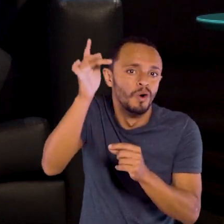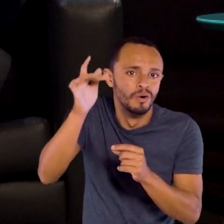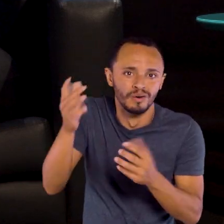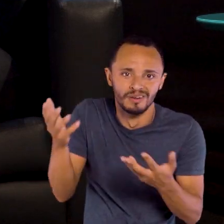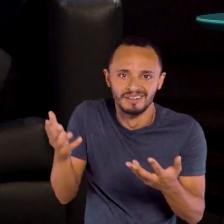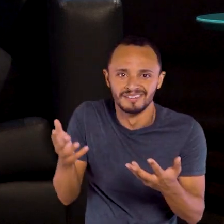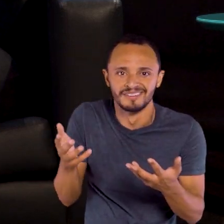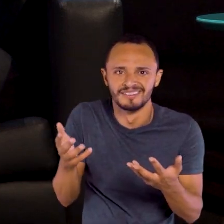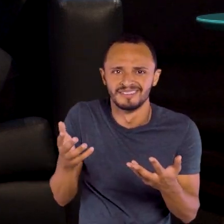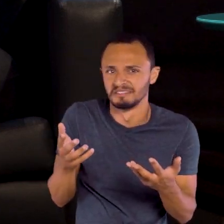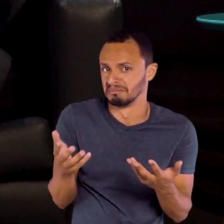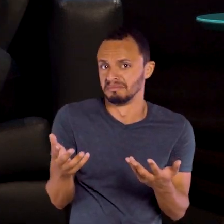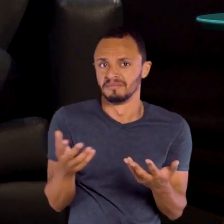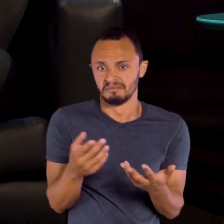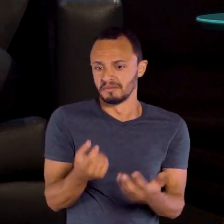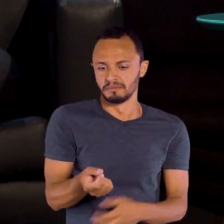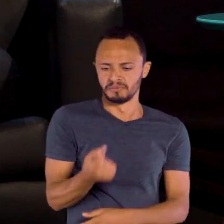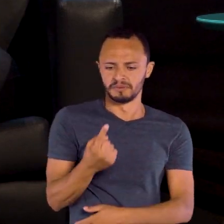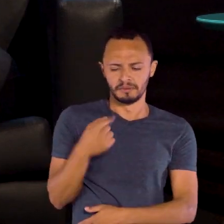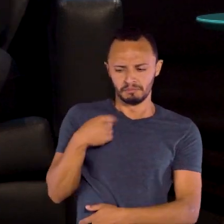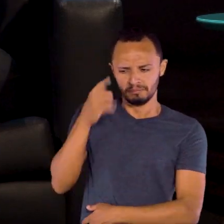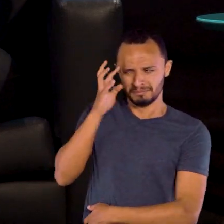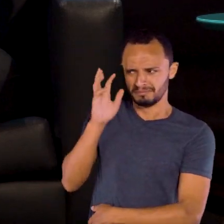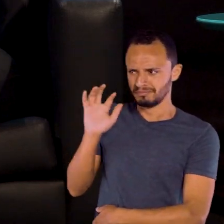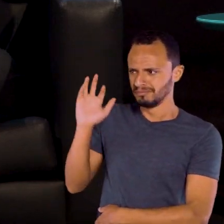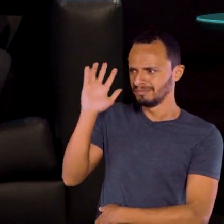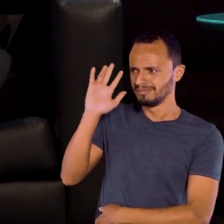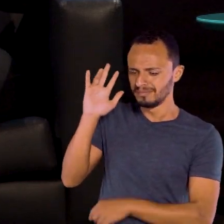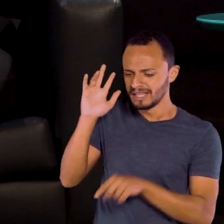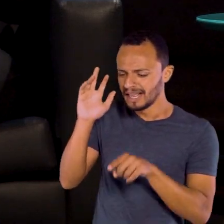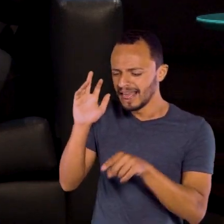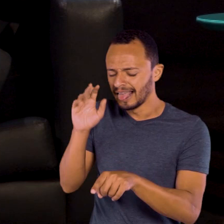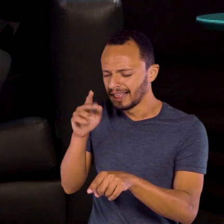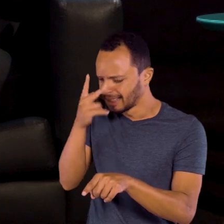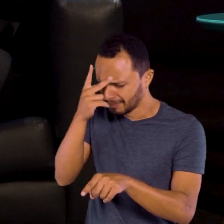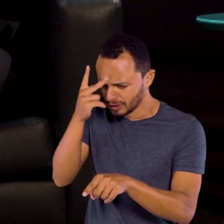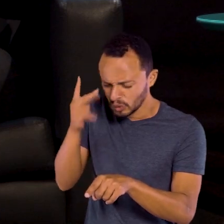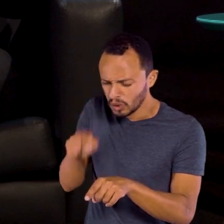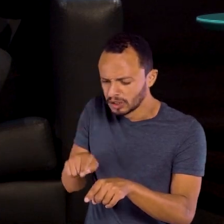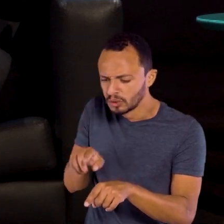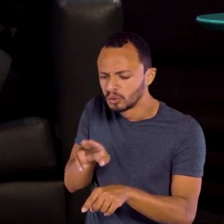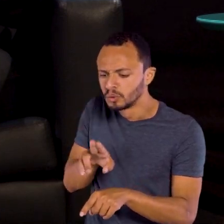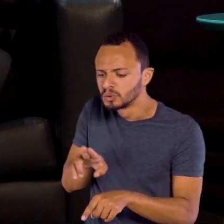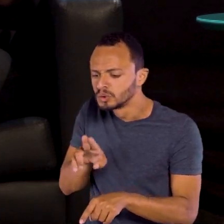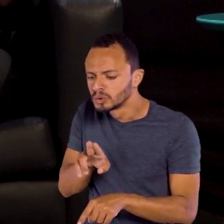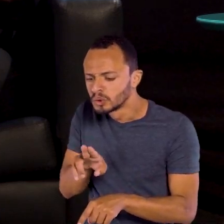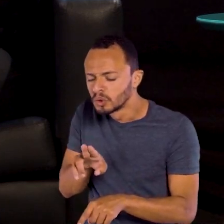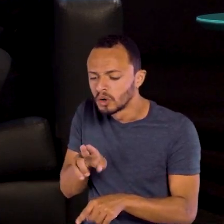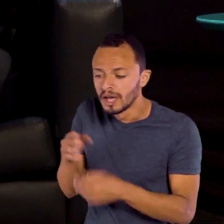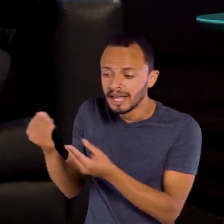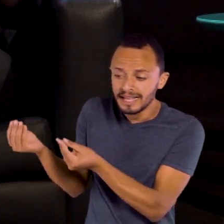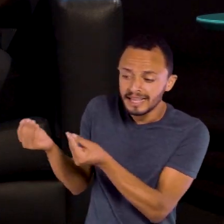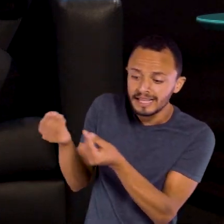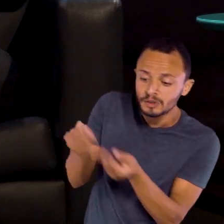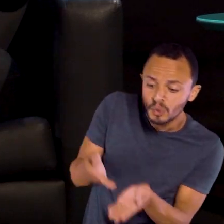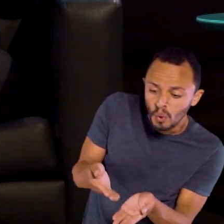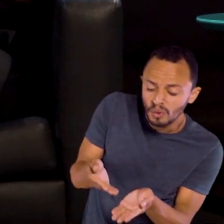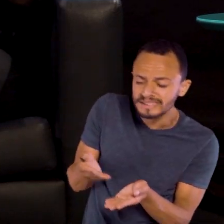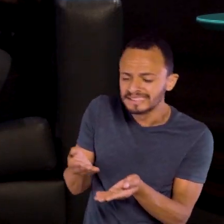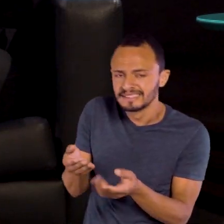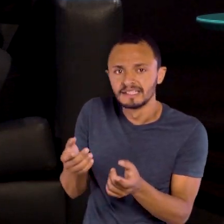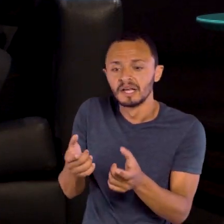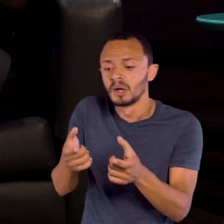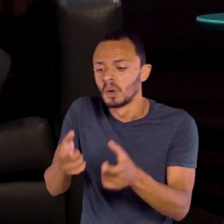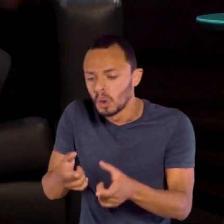Aí eu fiquei imaginando, porque é a cabeça de quem escreve, né? Quem usou aquilo? Quem trouxe isso para cá? E